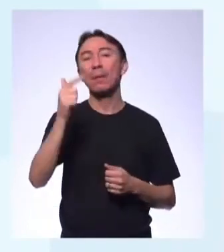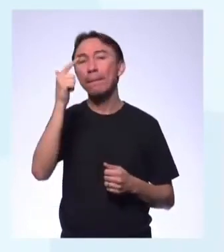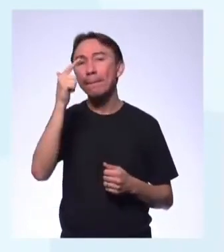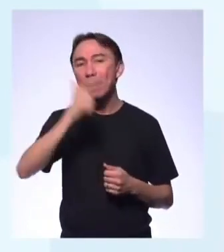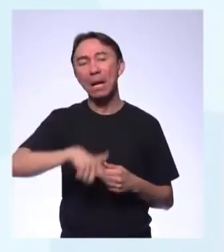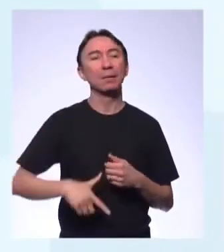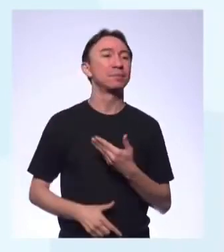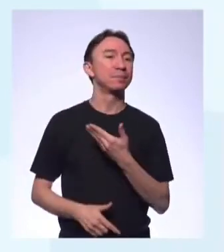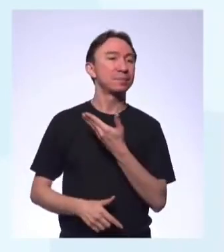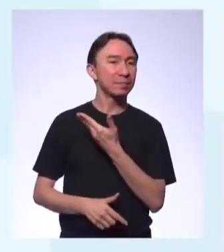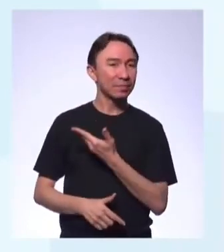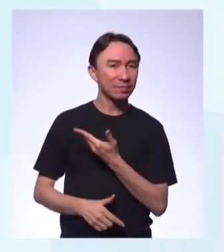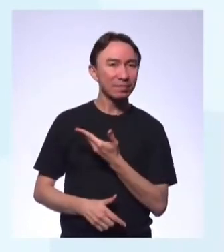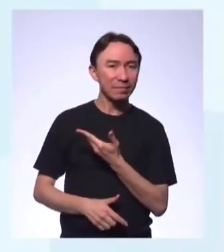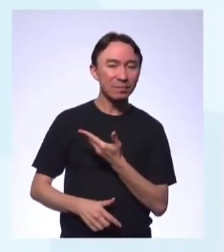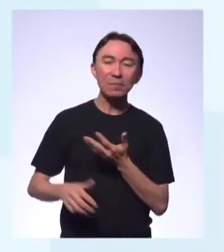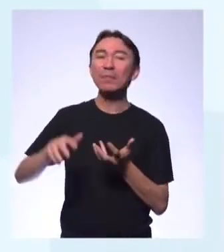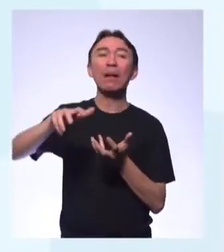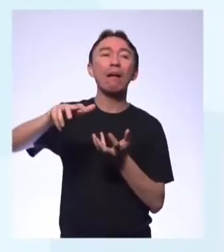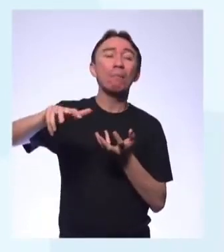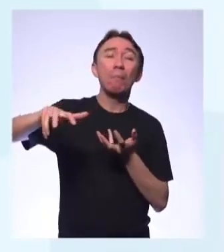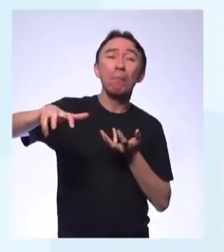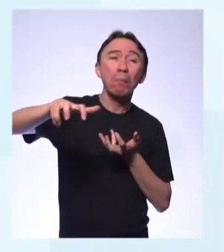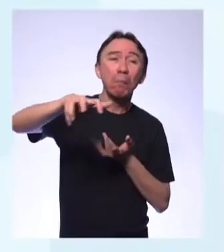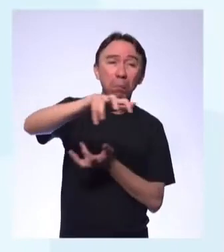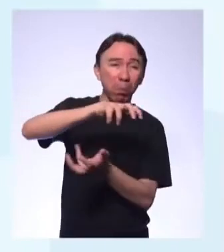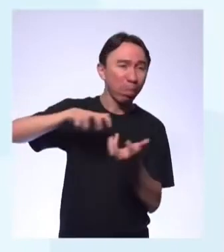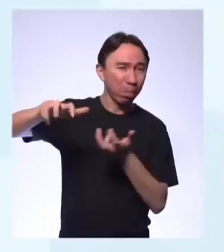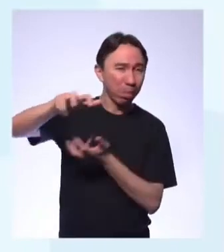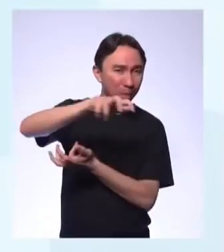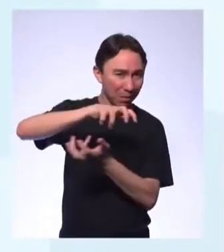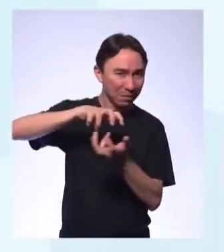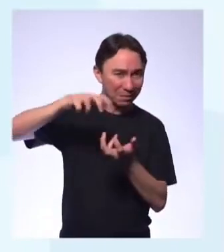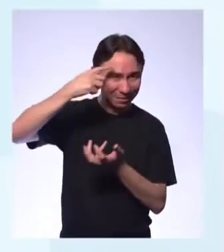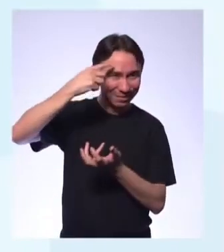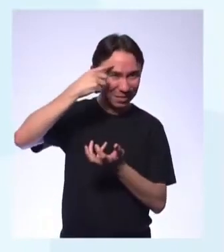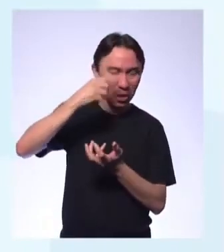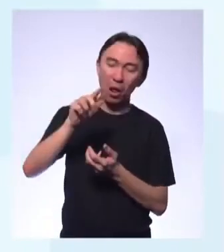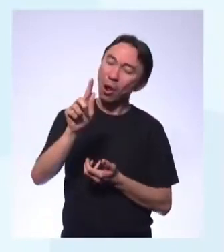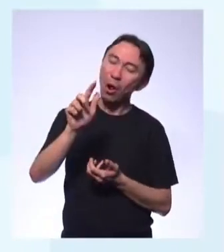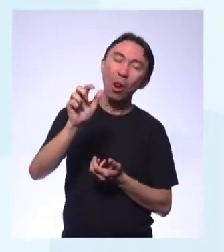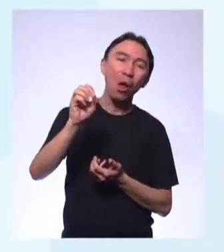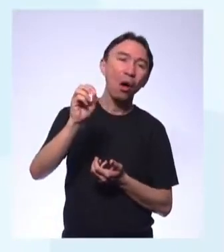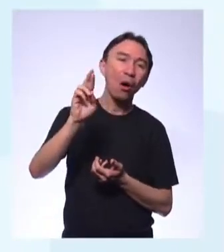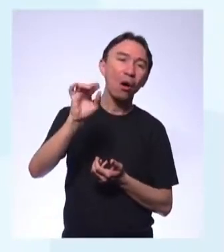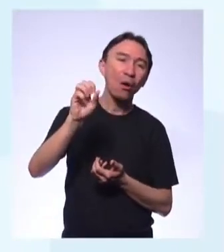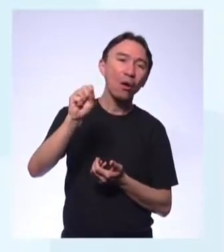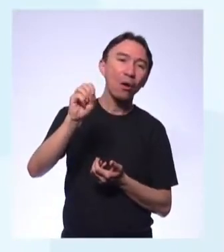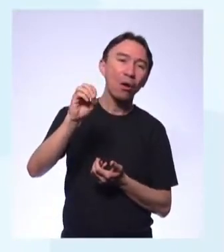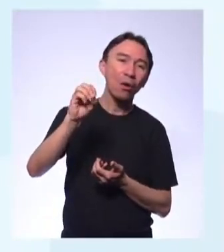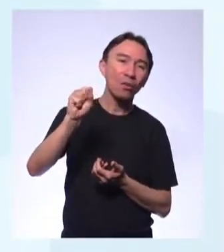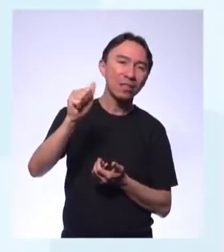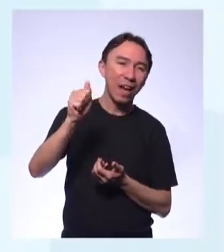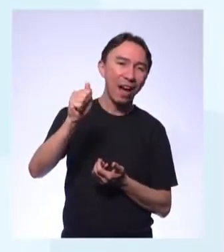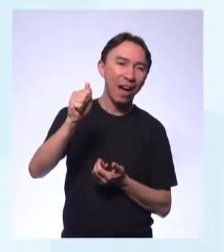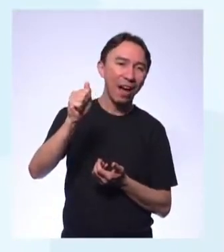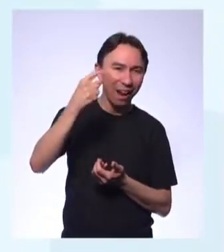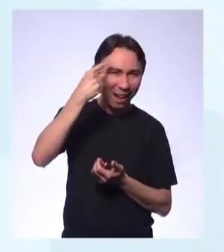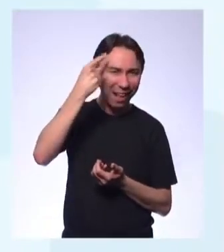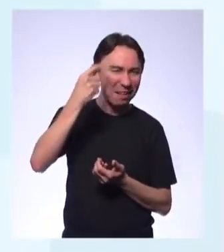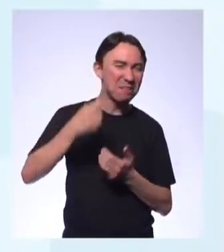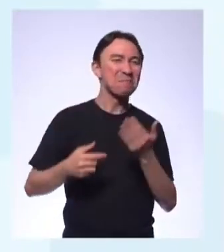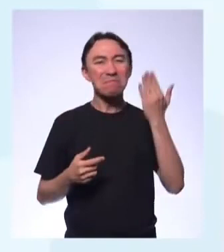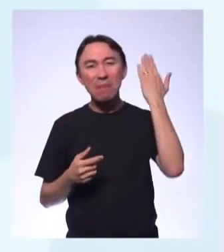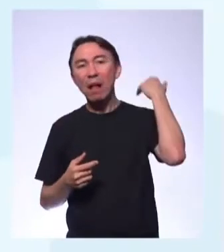vocês agora há pouco, que culminou no fim do absolutismo na Inglaterra, né? Com a Revolução Gloriosa, os